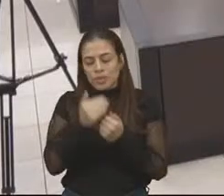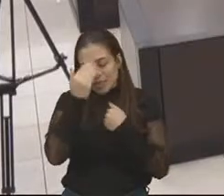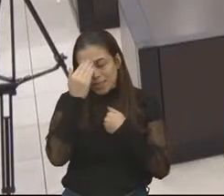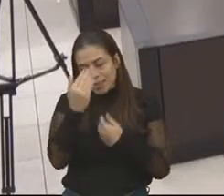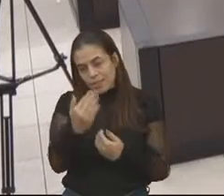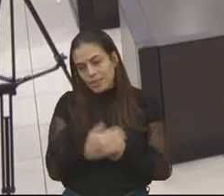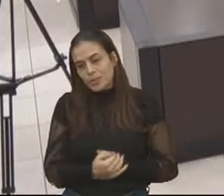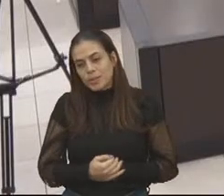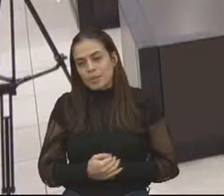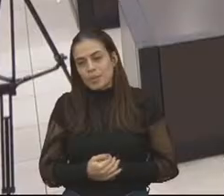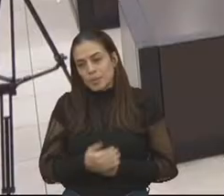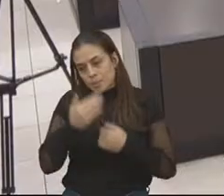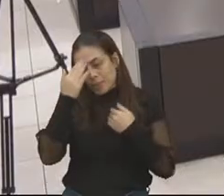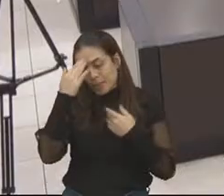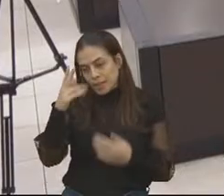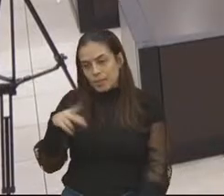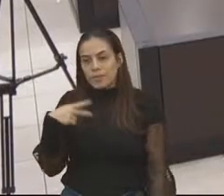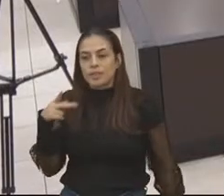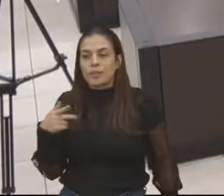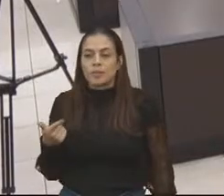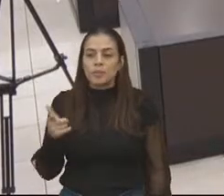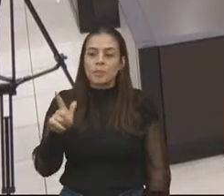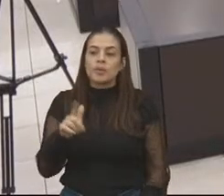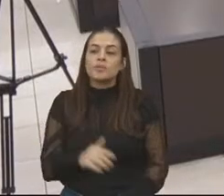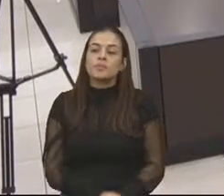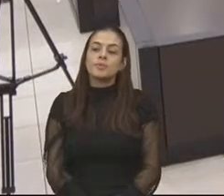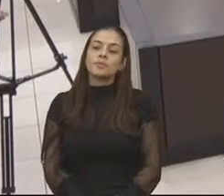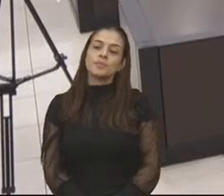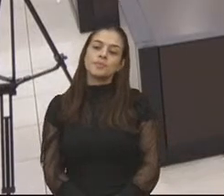vereador. Obrigado, vereador. Próximo vereador.